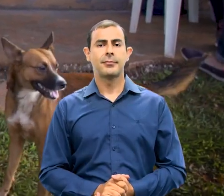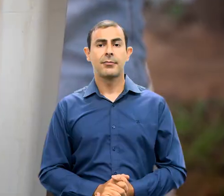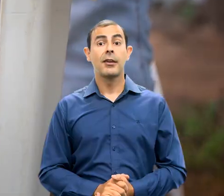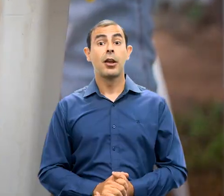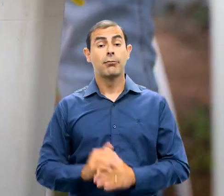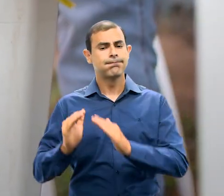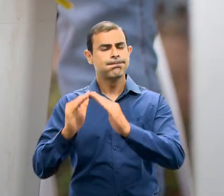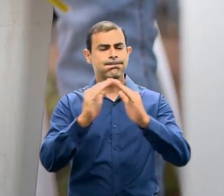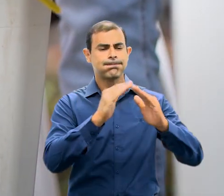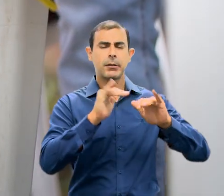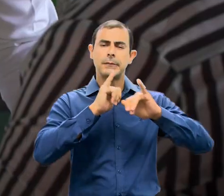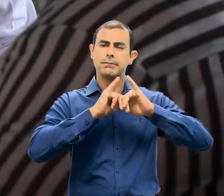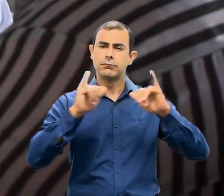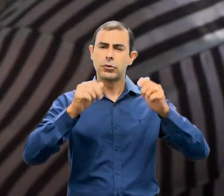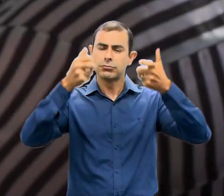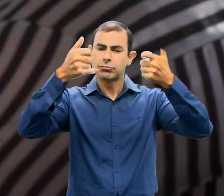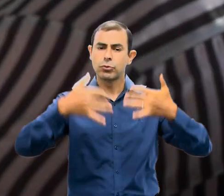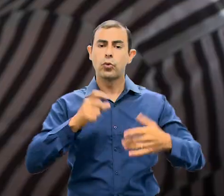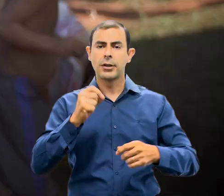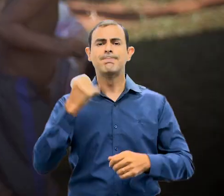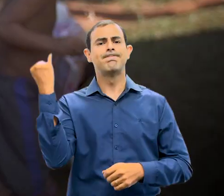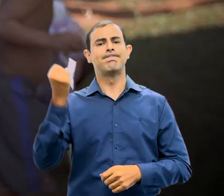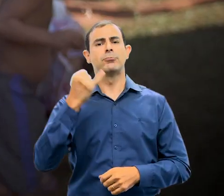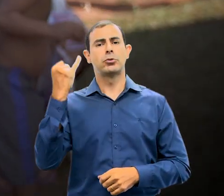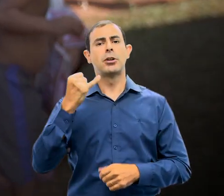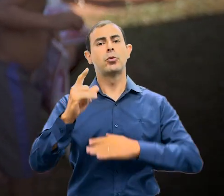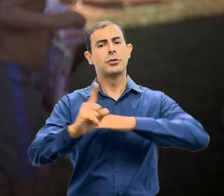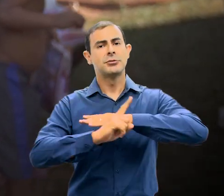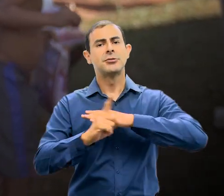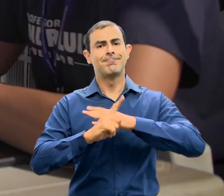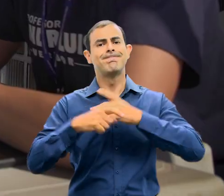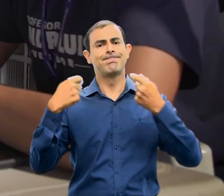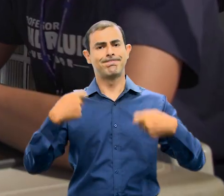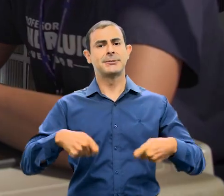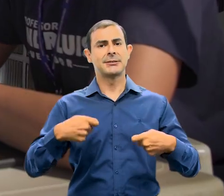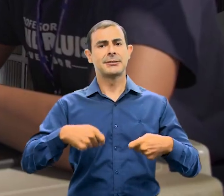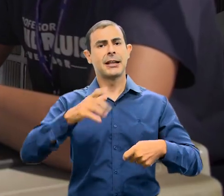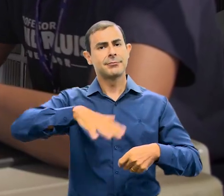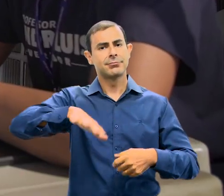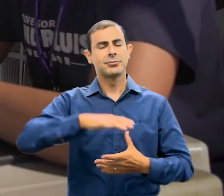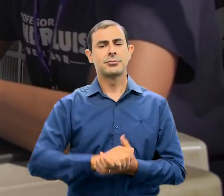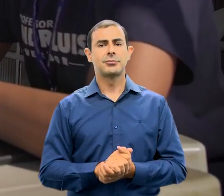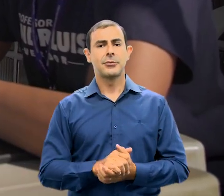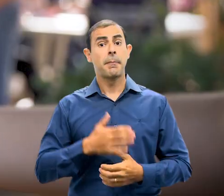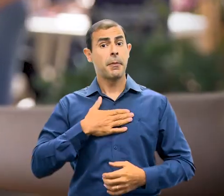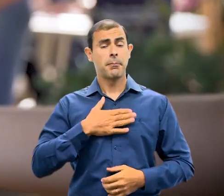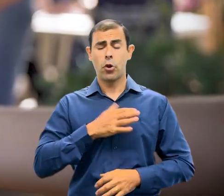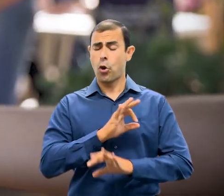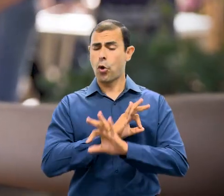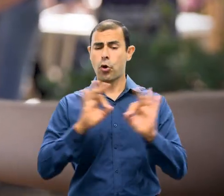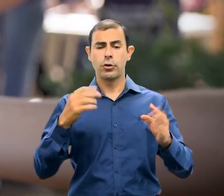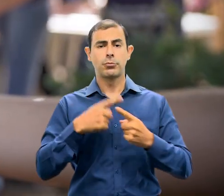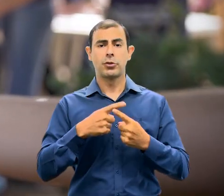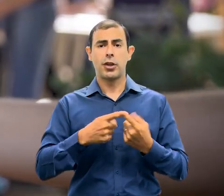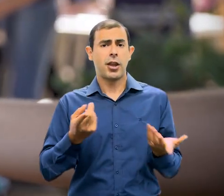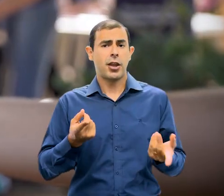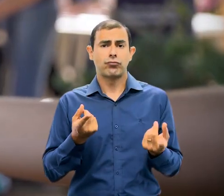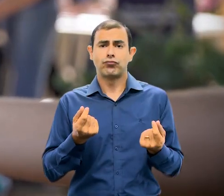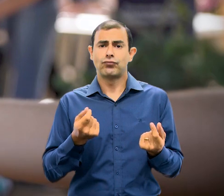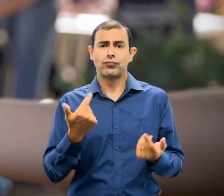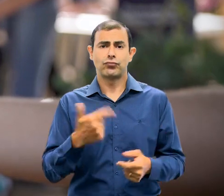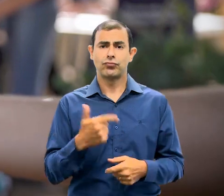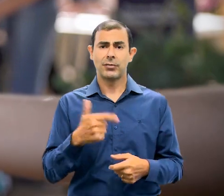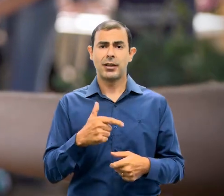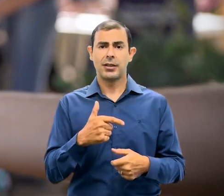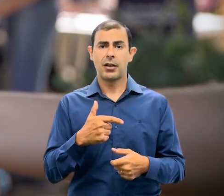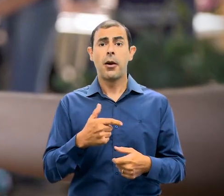moradores destacaram a importância de que esse atendimento seja realizado na região. Para mim foi ótimo, porque a gente que não tem